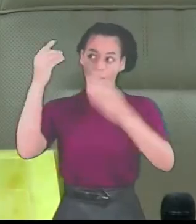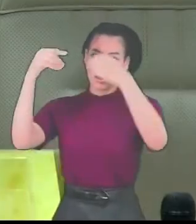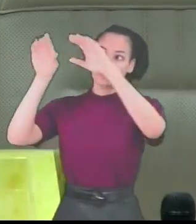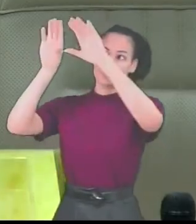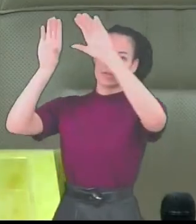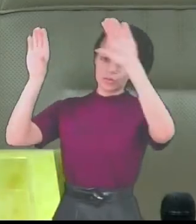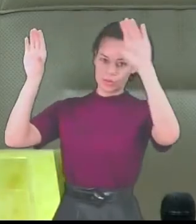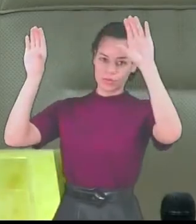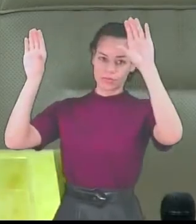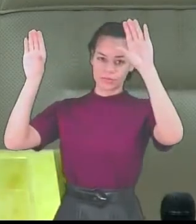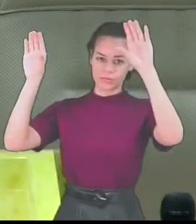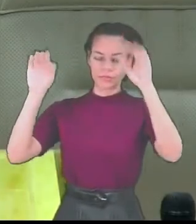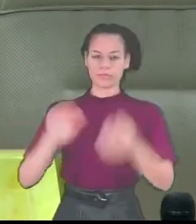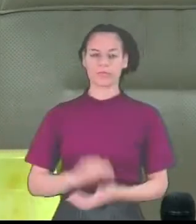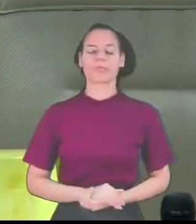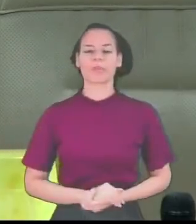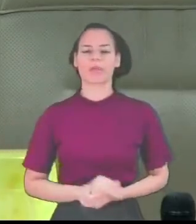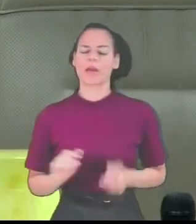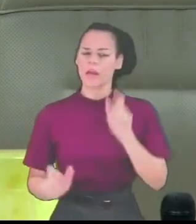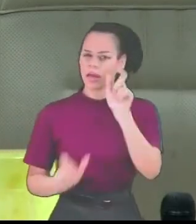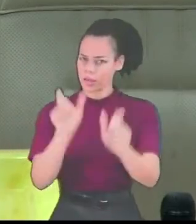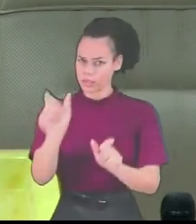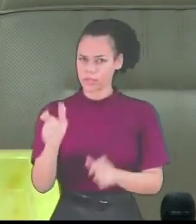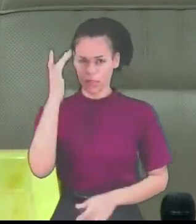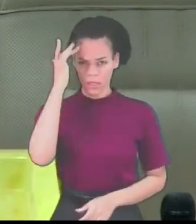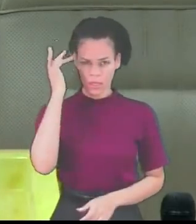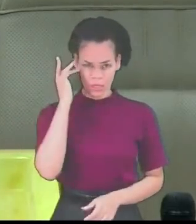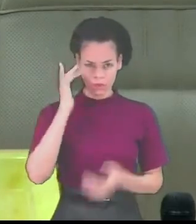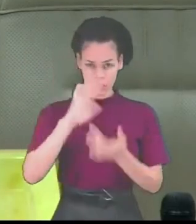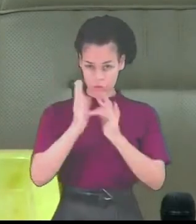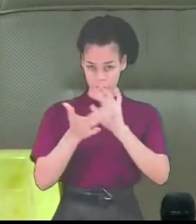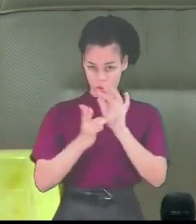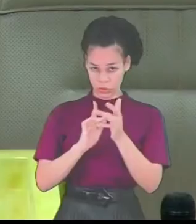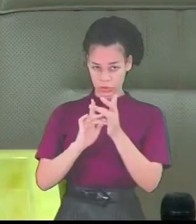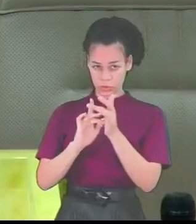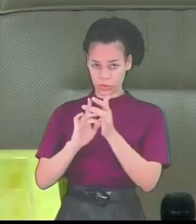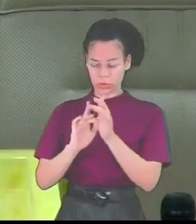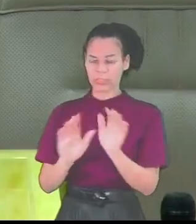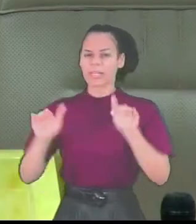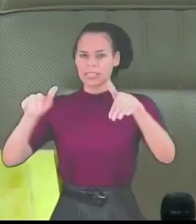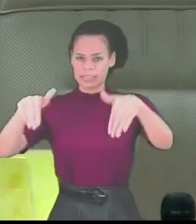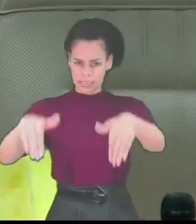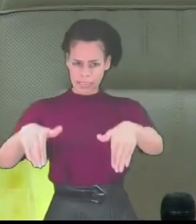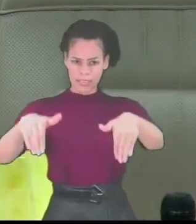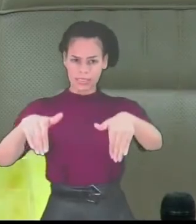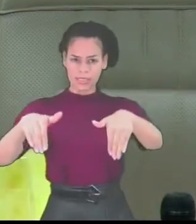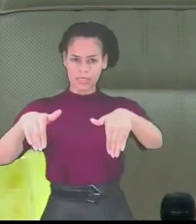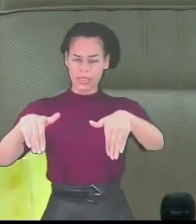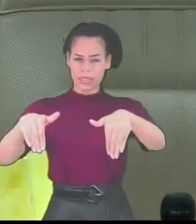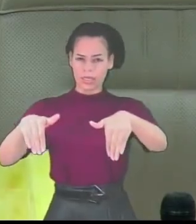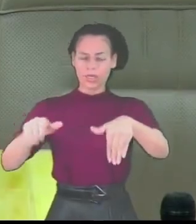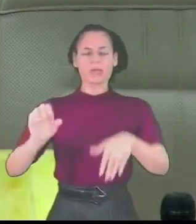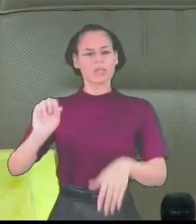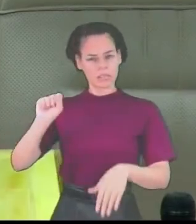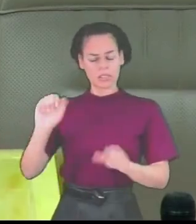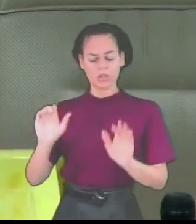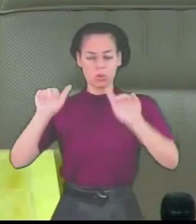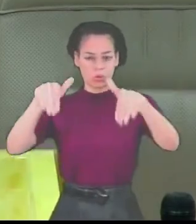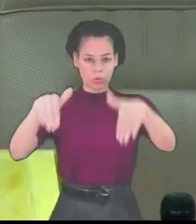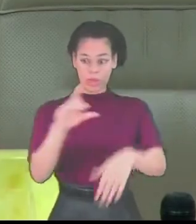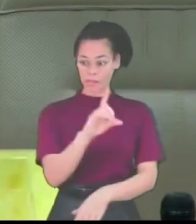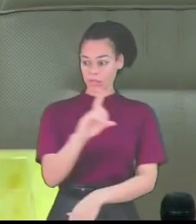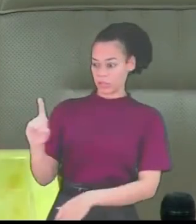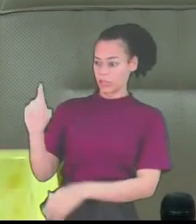céu e as pessoas acham que Cristo está assentado no trono e está num trono magnífico a